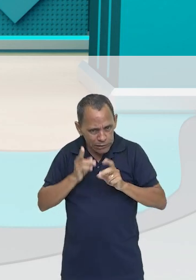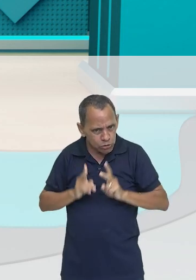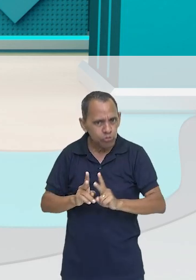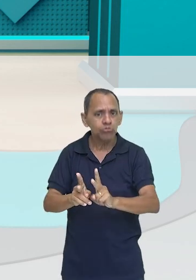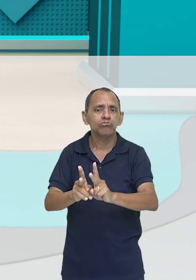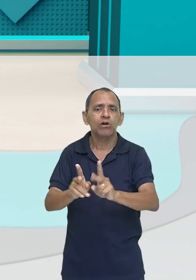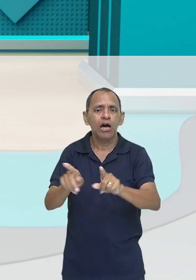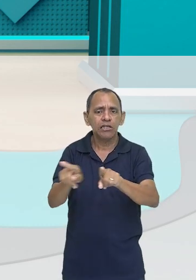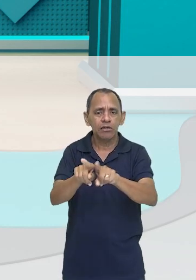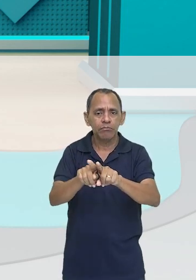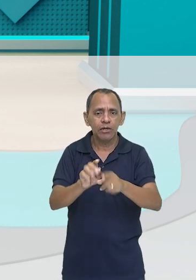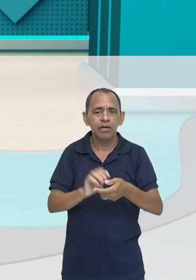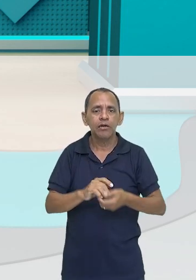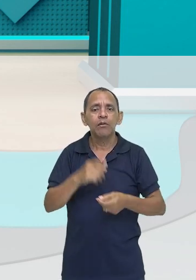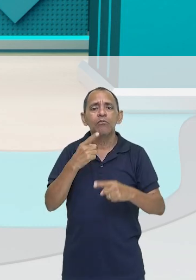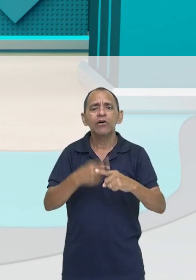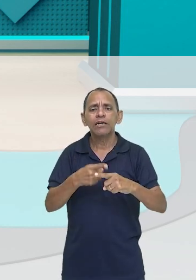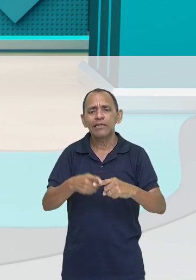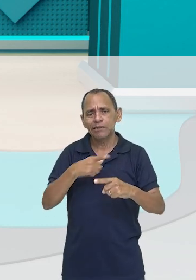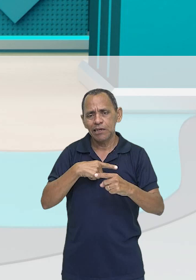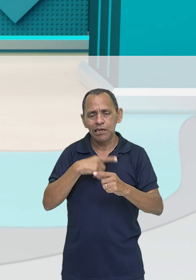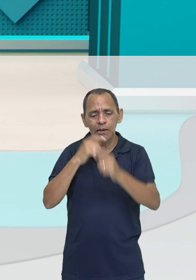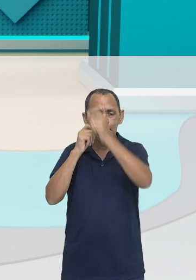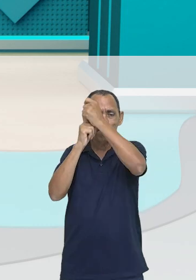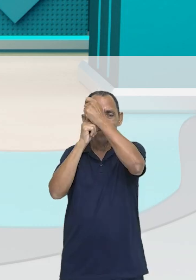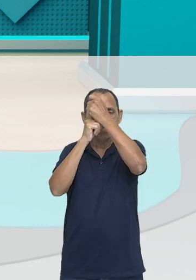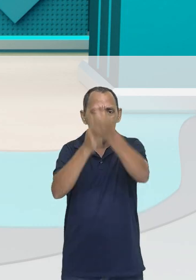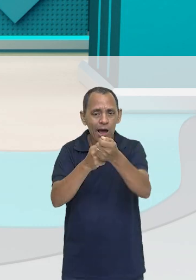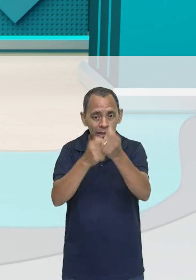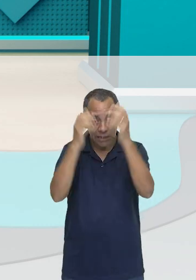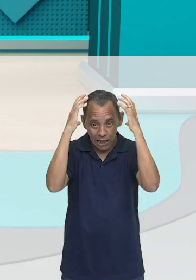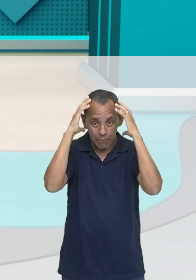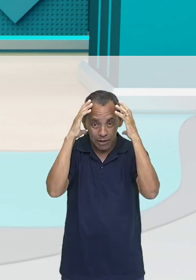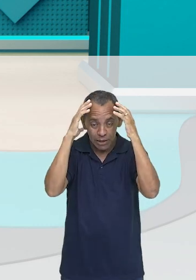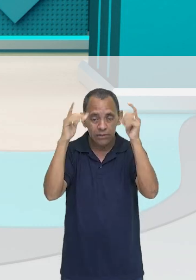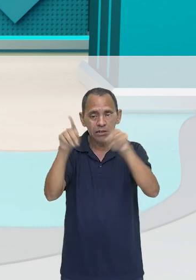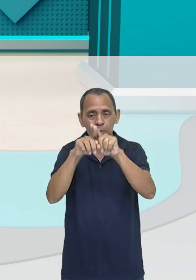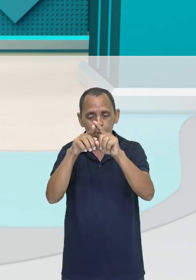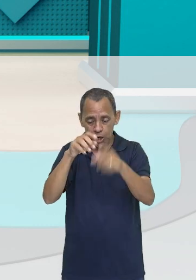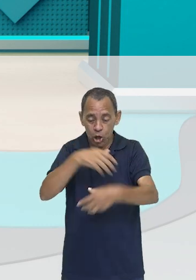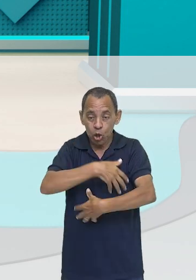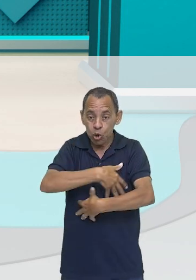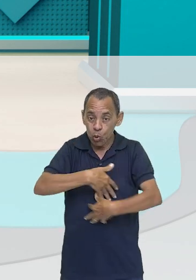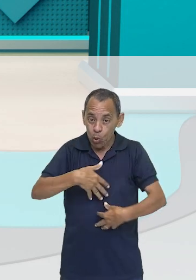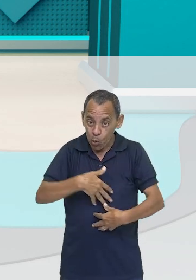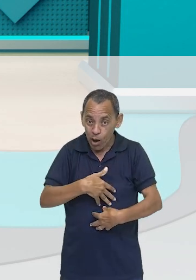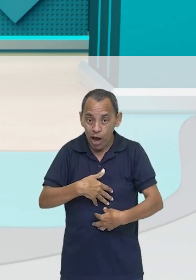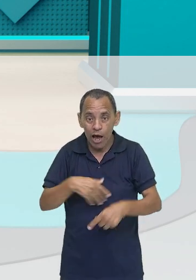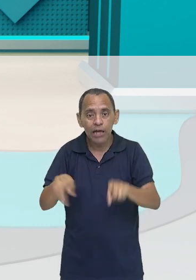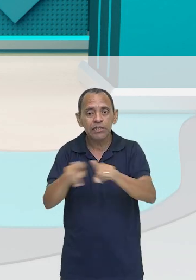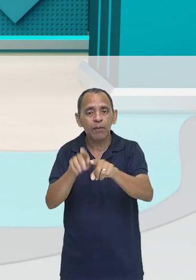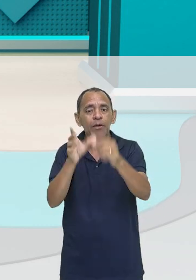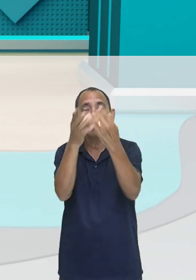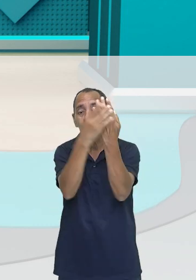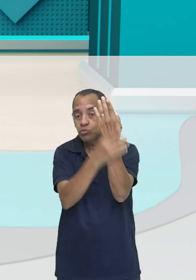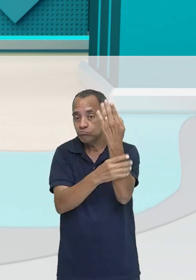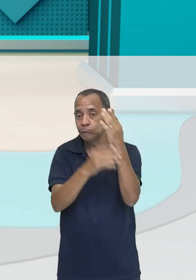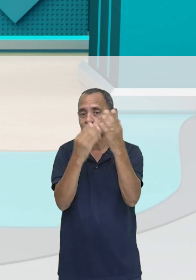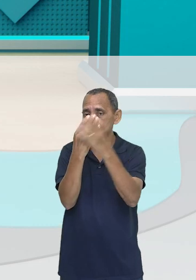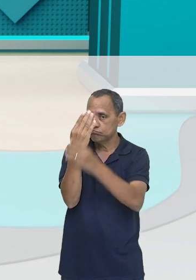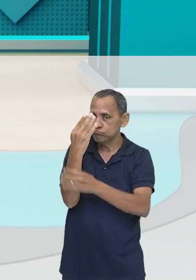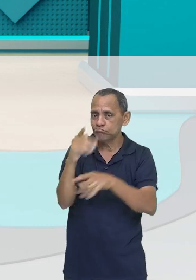protegido. Vai ter golpe na cabeça, vai ter golpe na lateral do abdômen, vai ter golpe nos pulsos e na mão. Então,